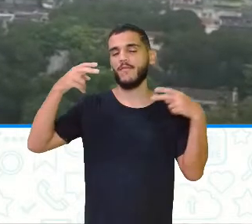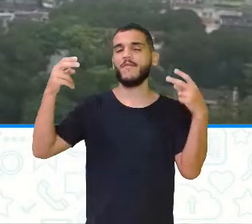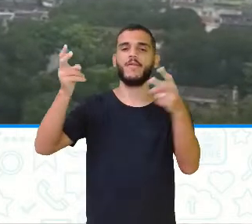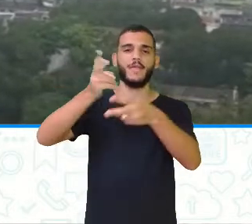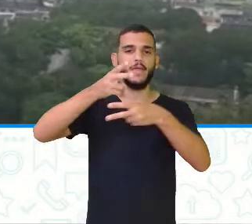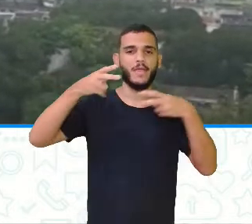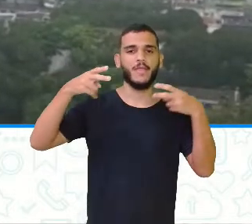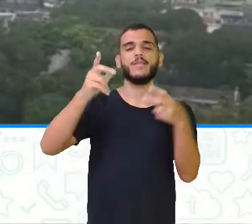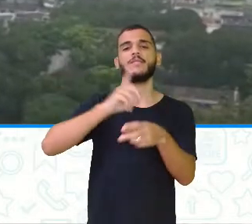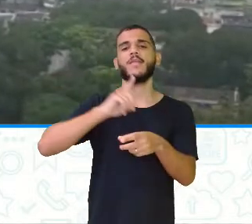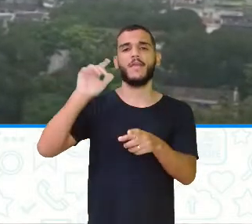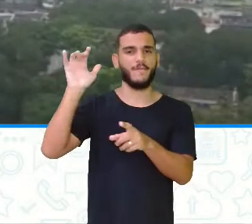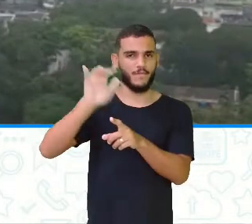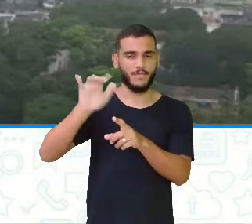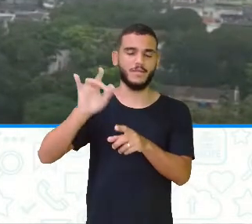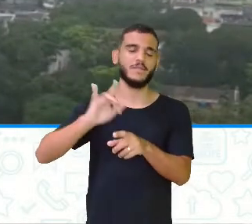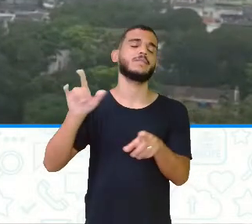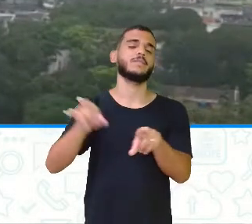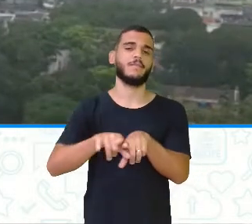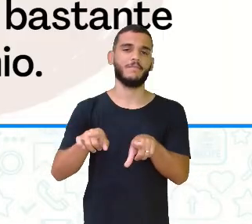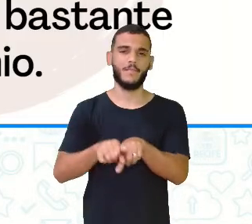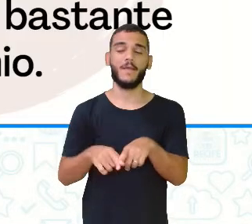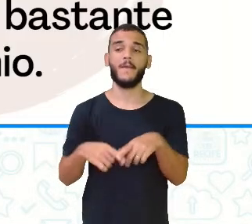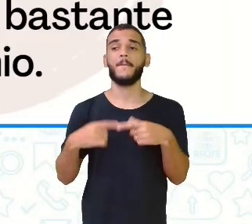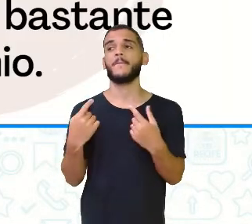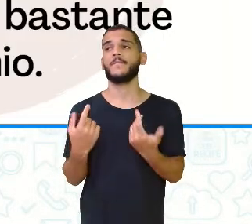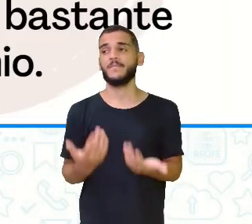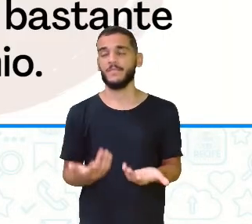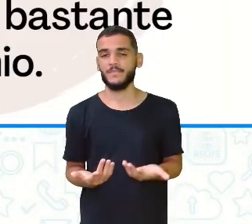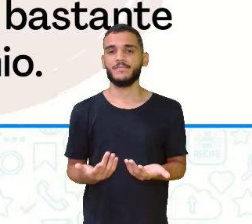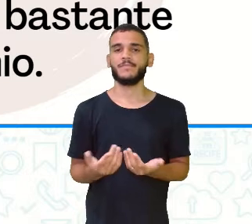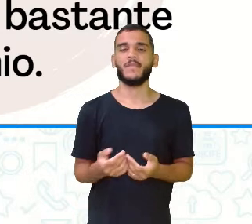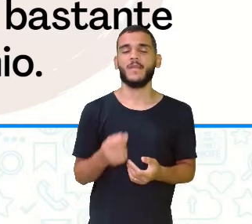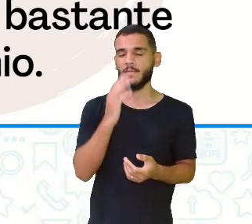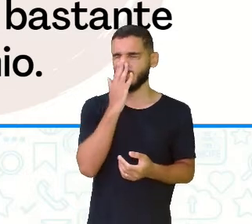influencia? Influencia sim, gente. Porque, olha só,